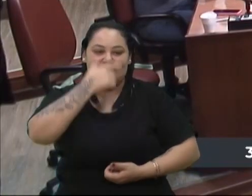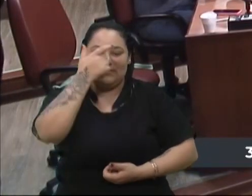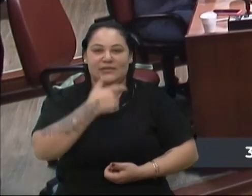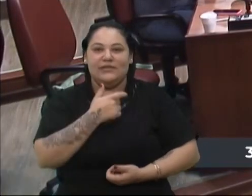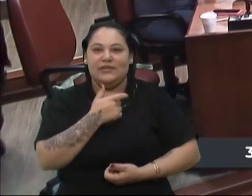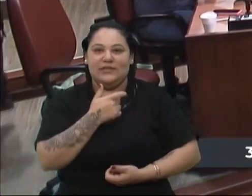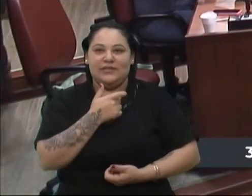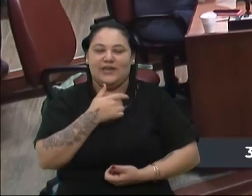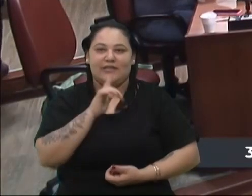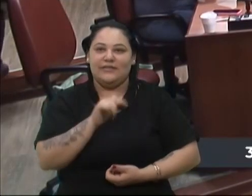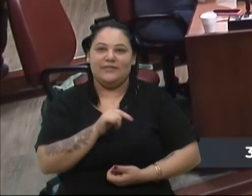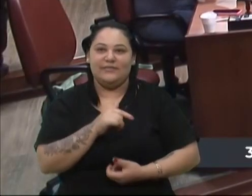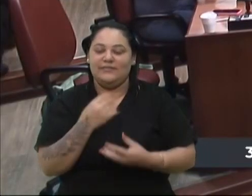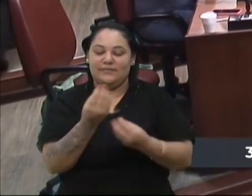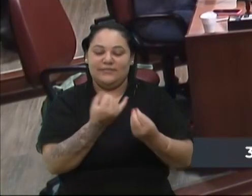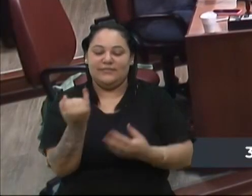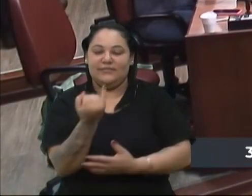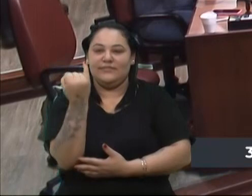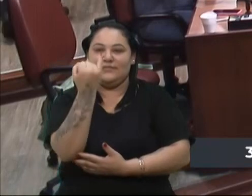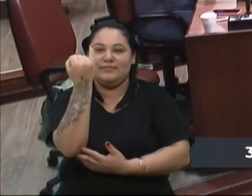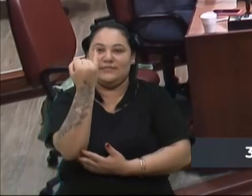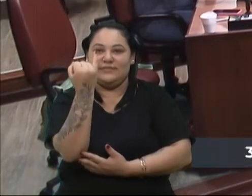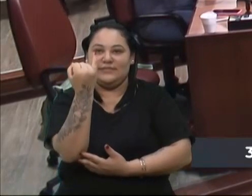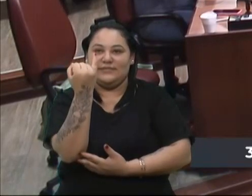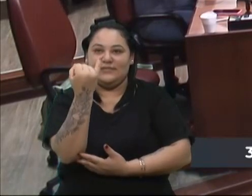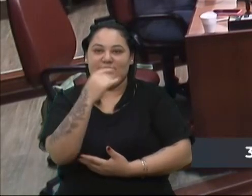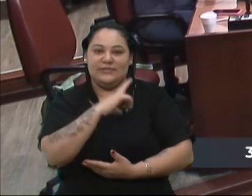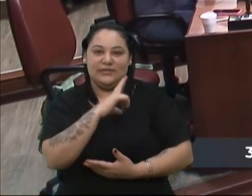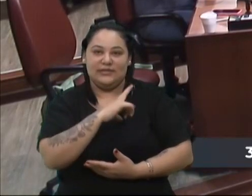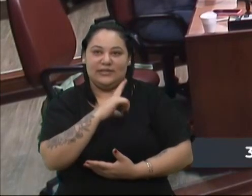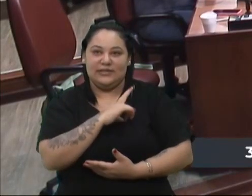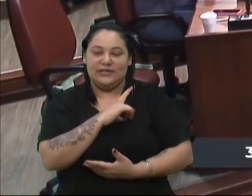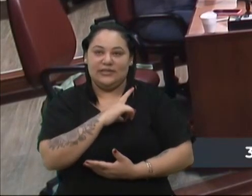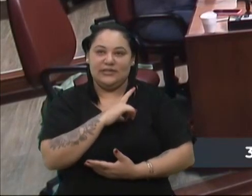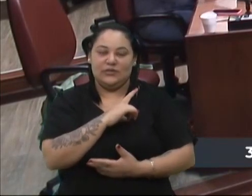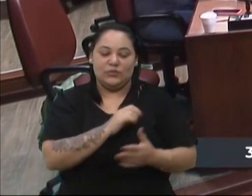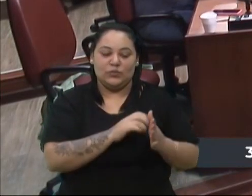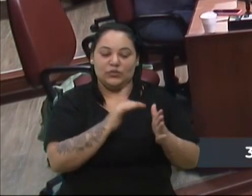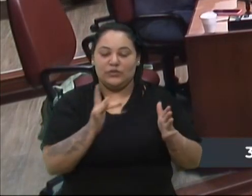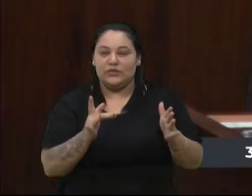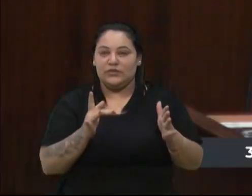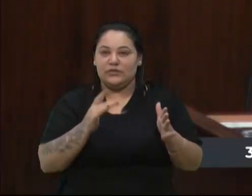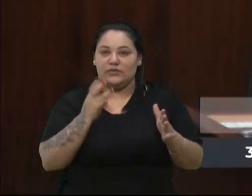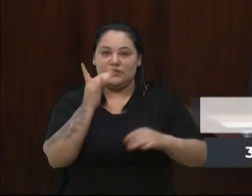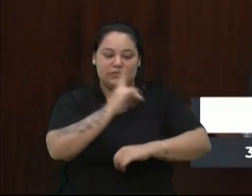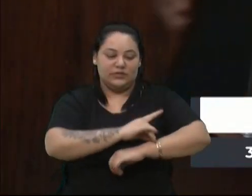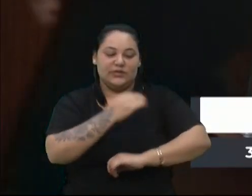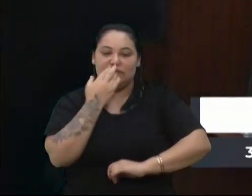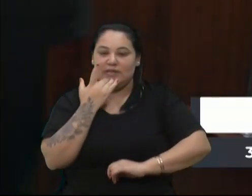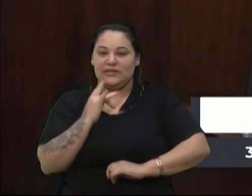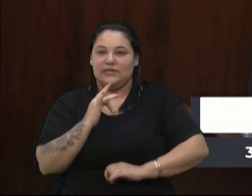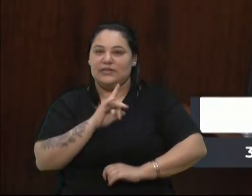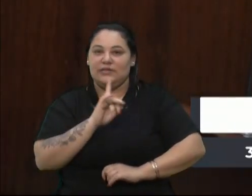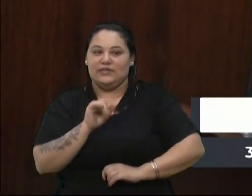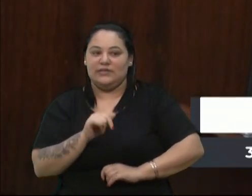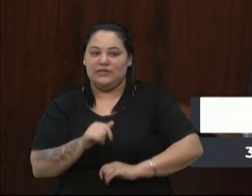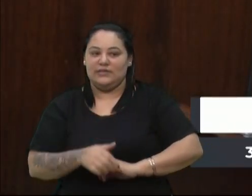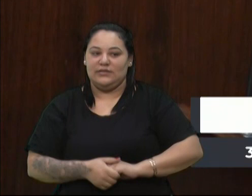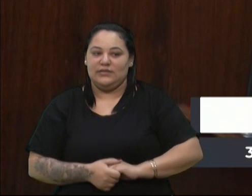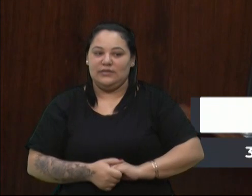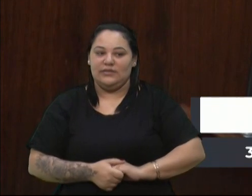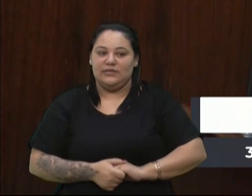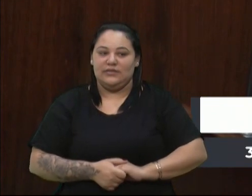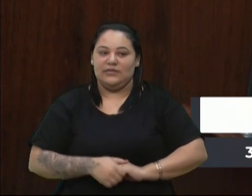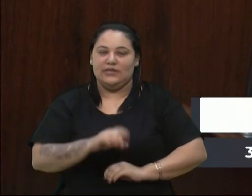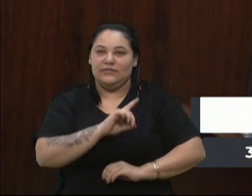importante, propício, né, trazer isso na véspera do Dia das Crianças. Não é por acaso, né, que nós temos